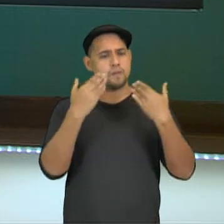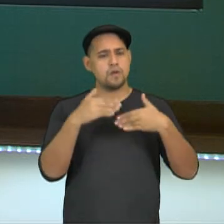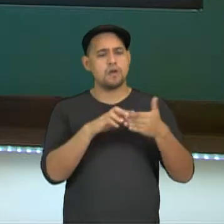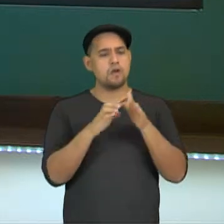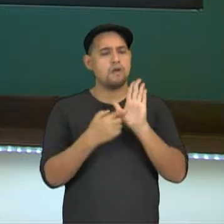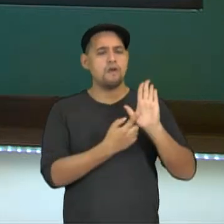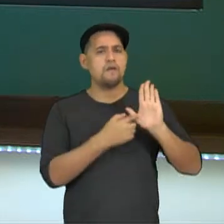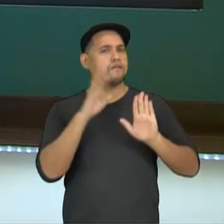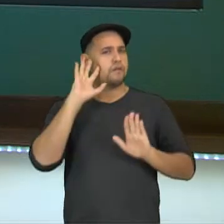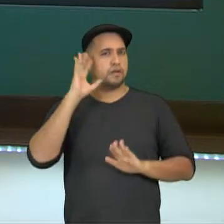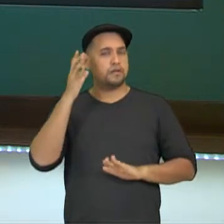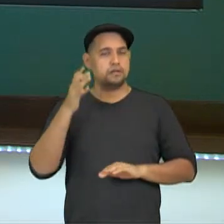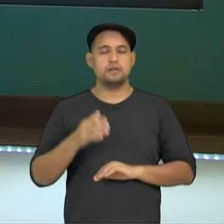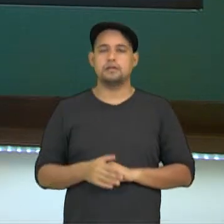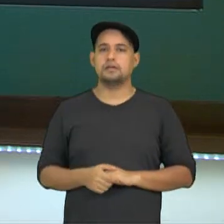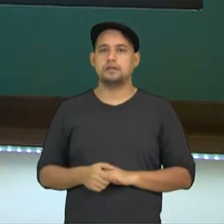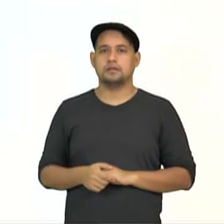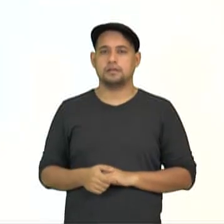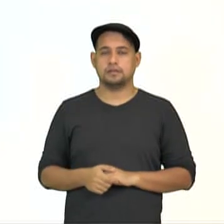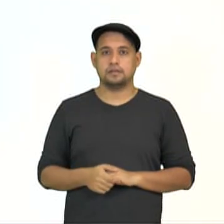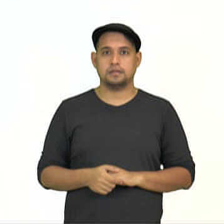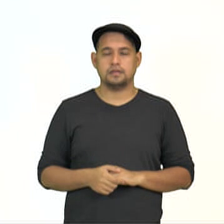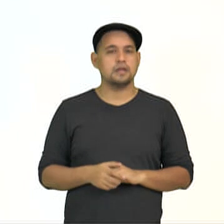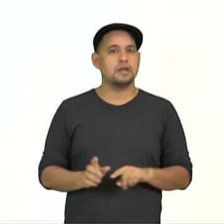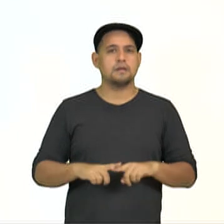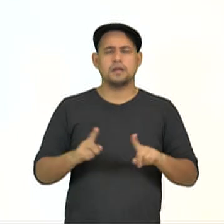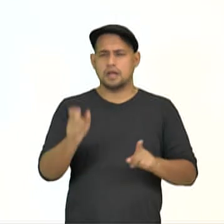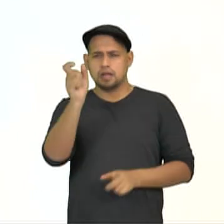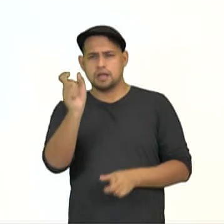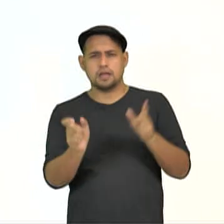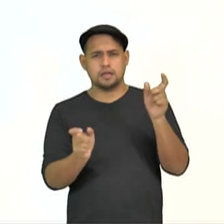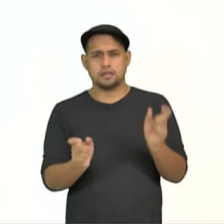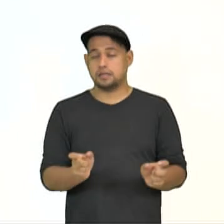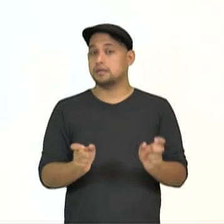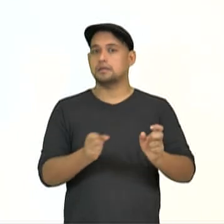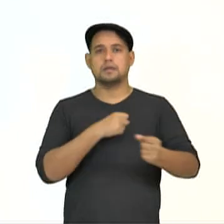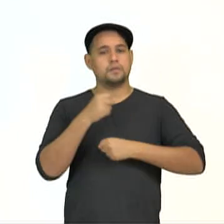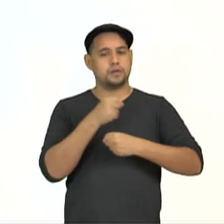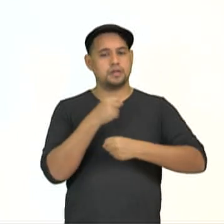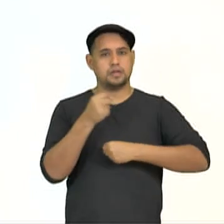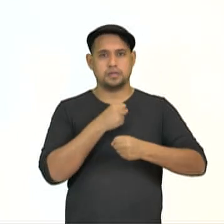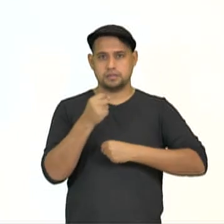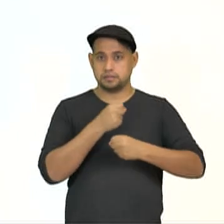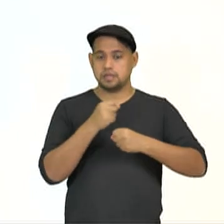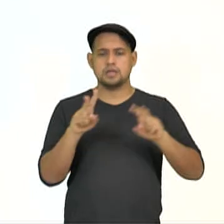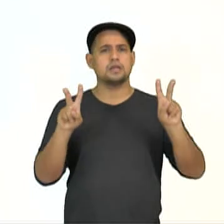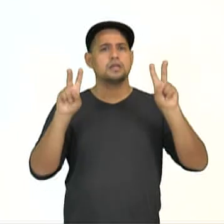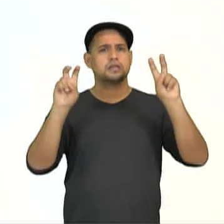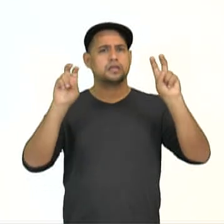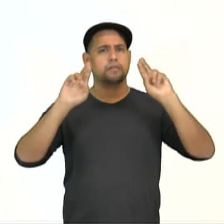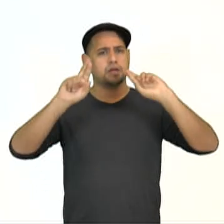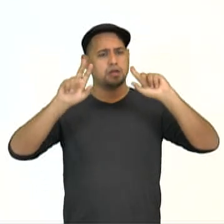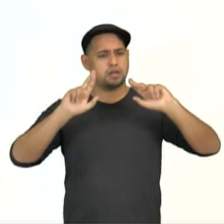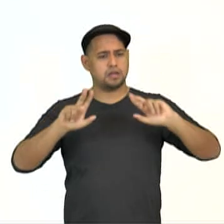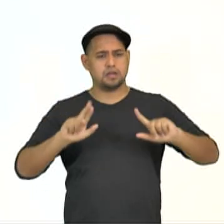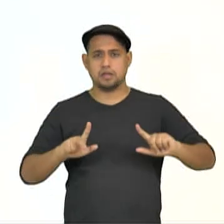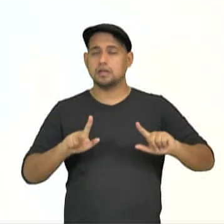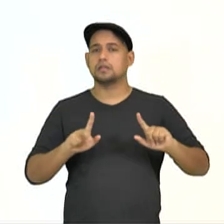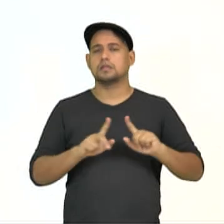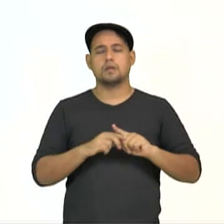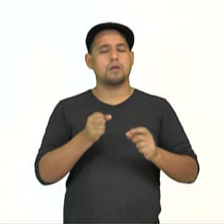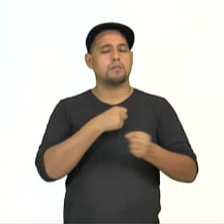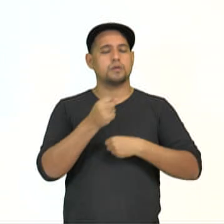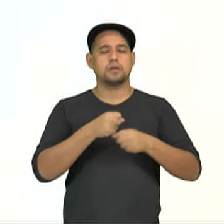os acontecimentos. Vamos às características da reportagem. Temas diversos. Então a reportagem